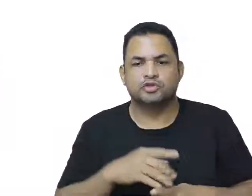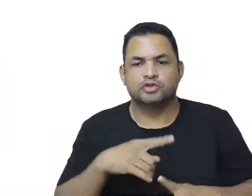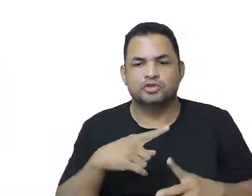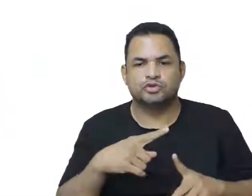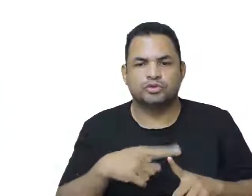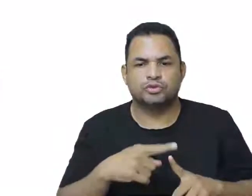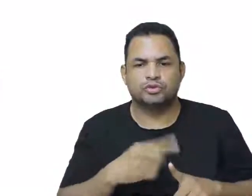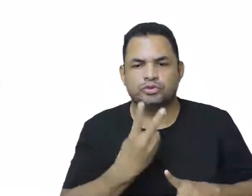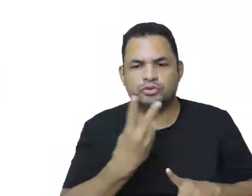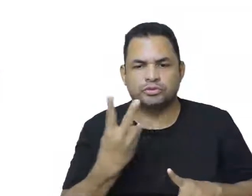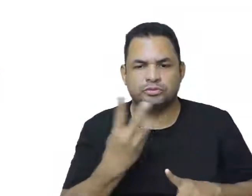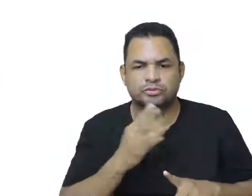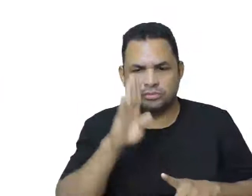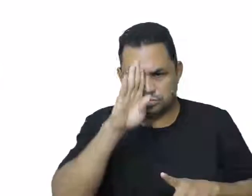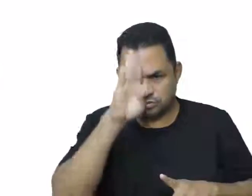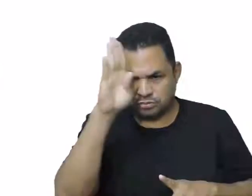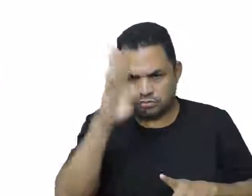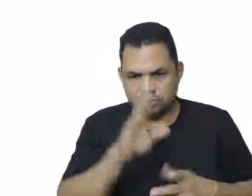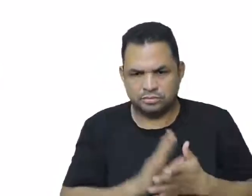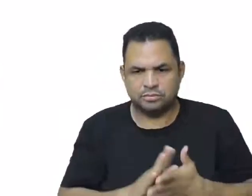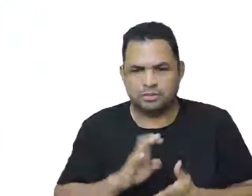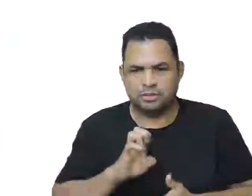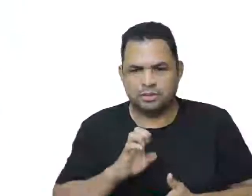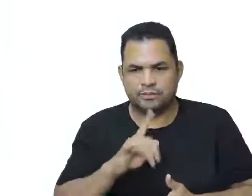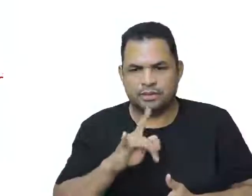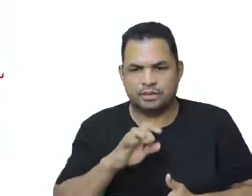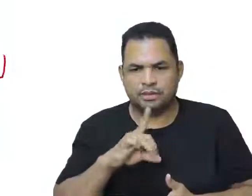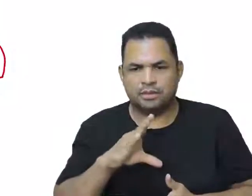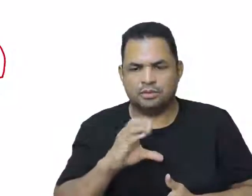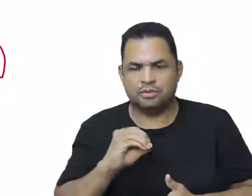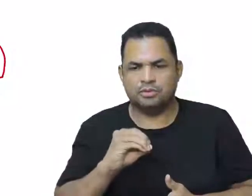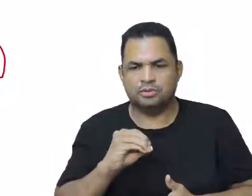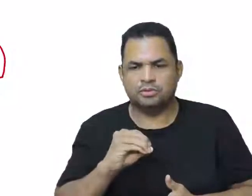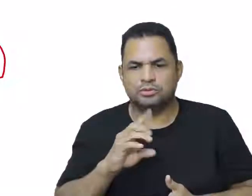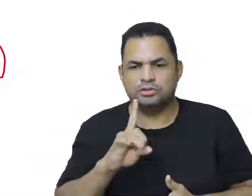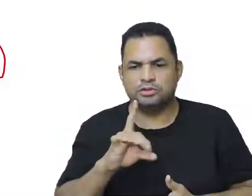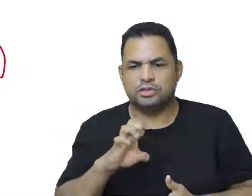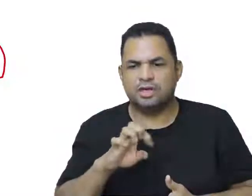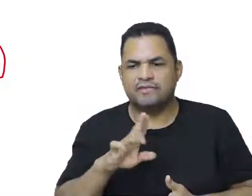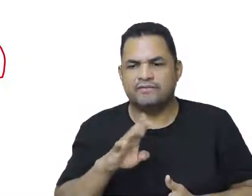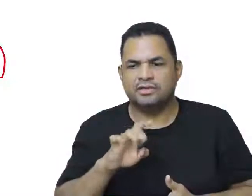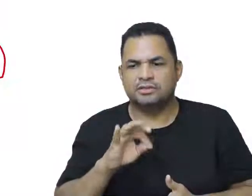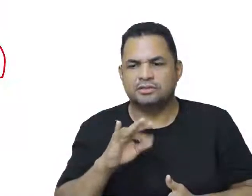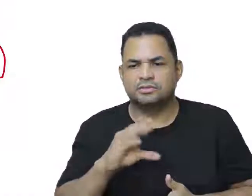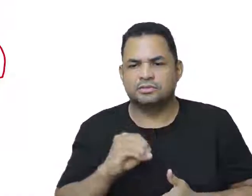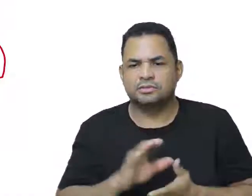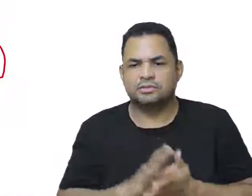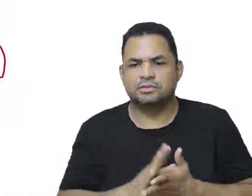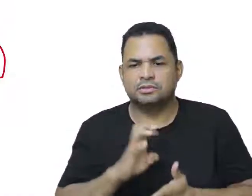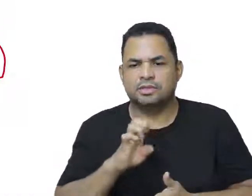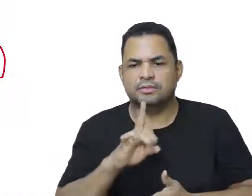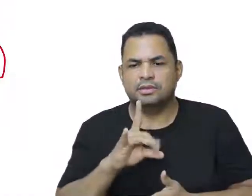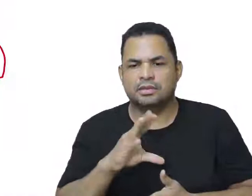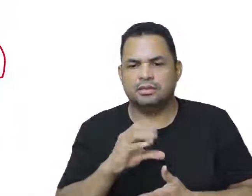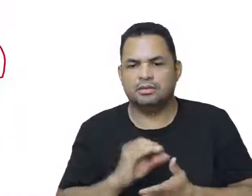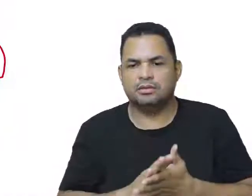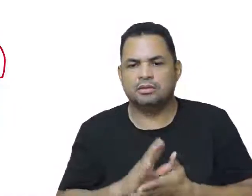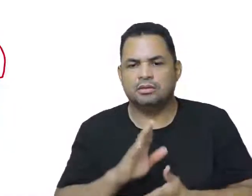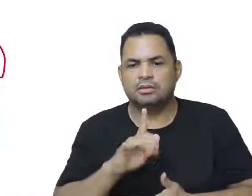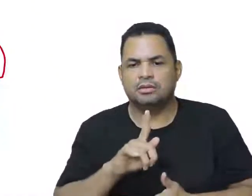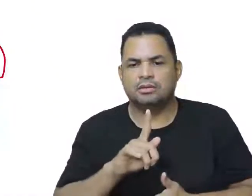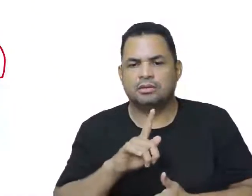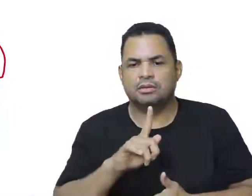em 2 tipos principais: epitélio de revestimento, tá? E o epitélio